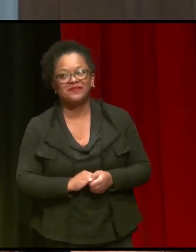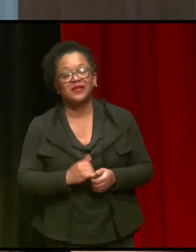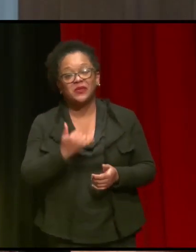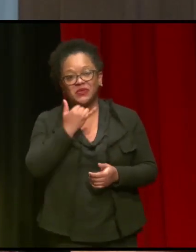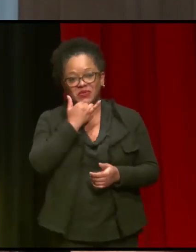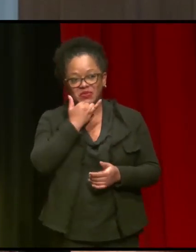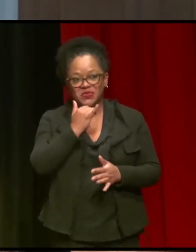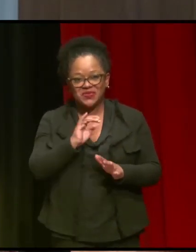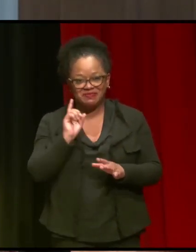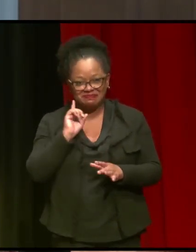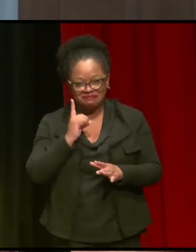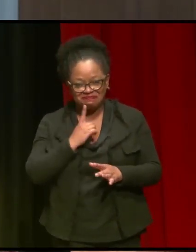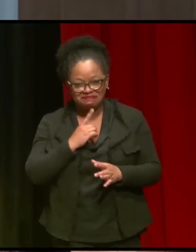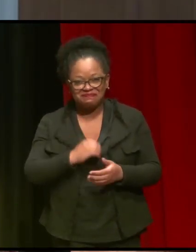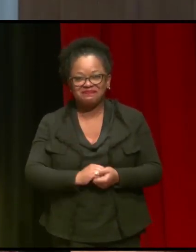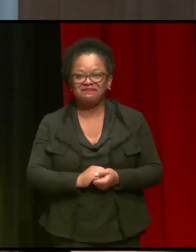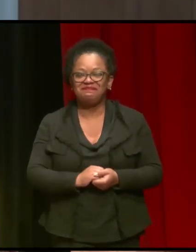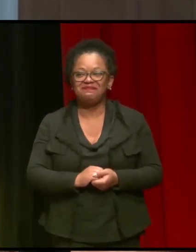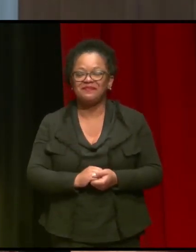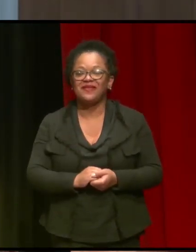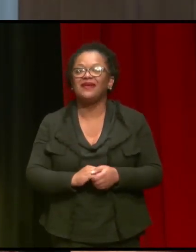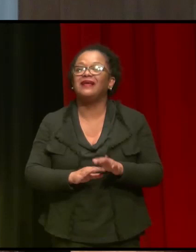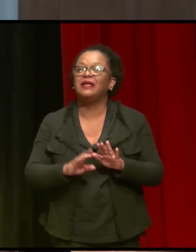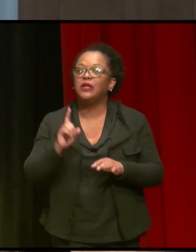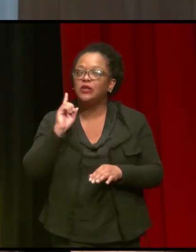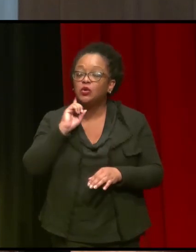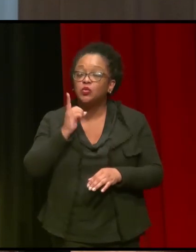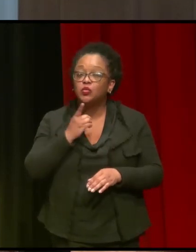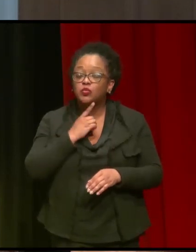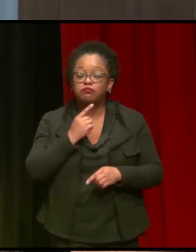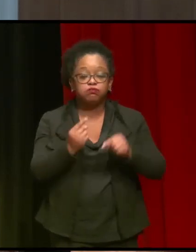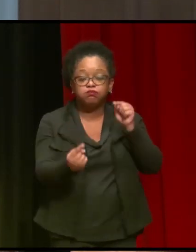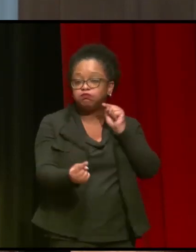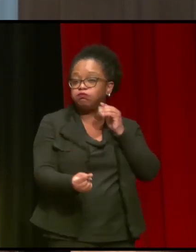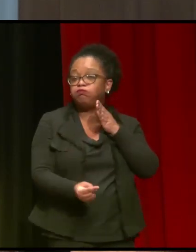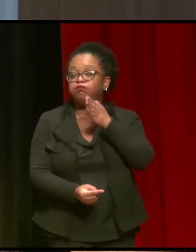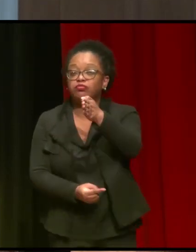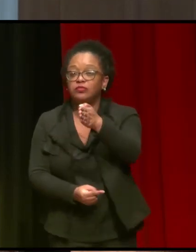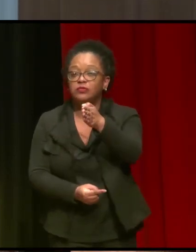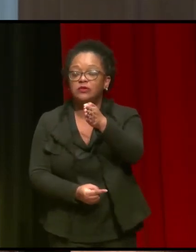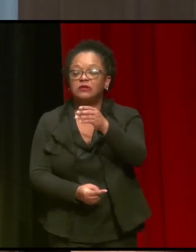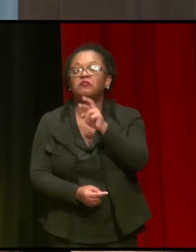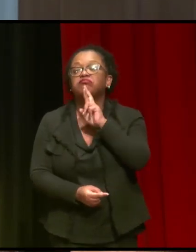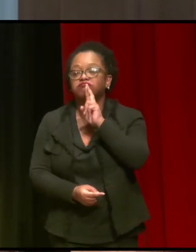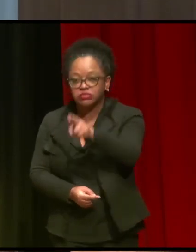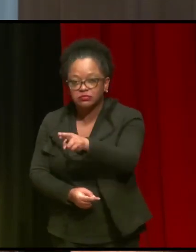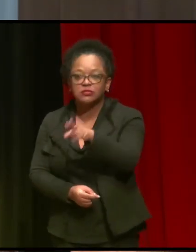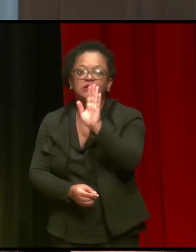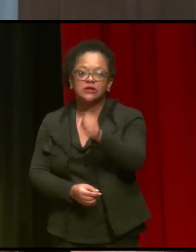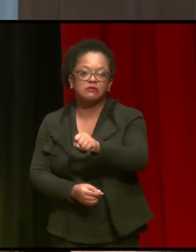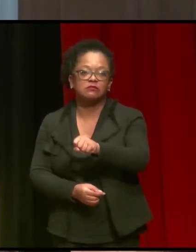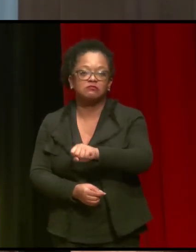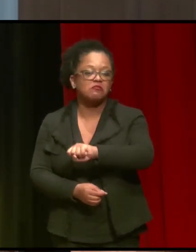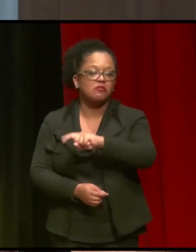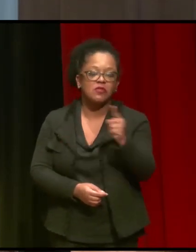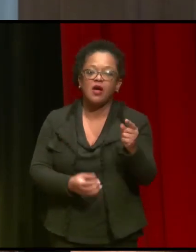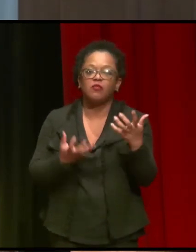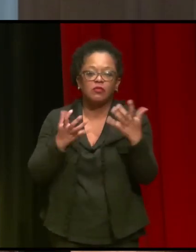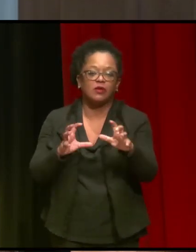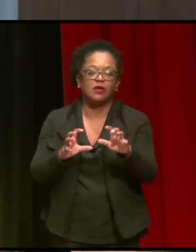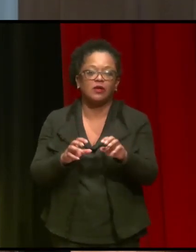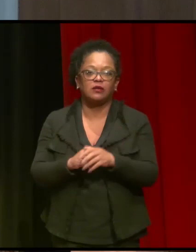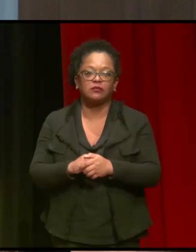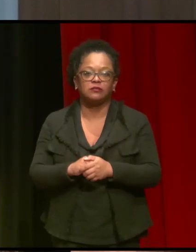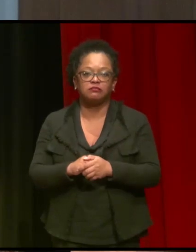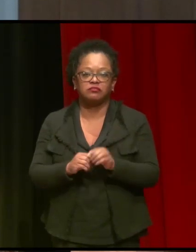Desculpe, irmão surdo, não, estou brincando. Porque surdo é muito objetivo. Ah, rapaz, ele vai falar na sua cara o que ele pensa. Não manda